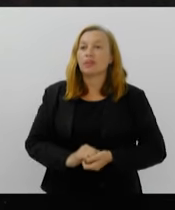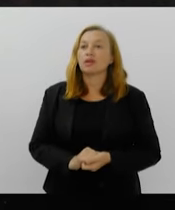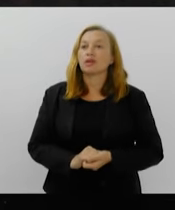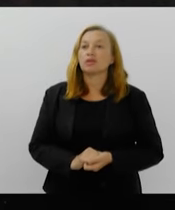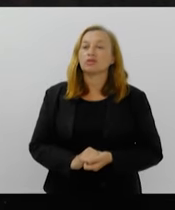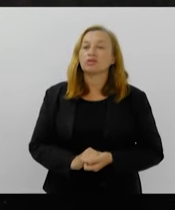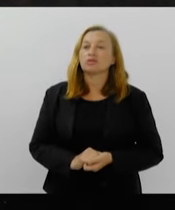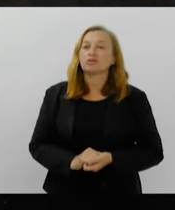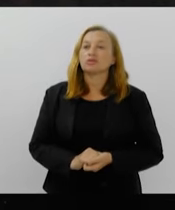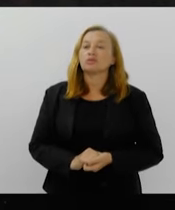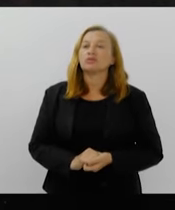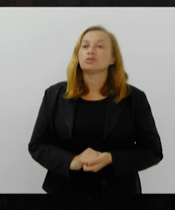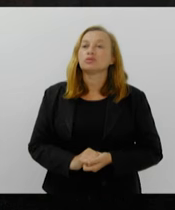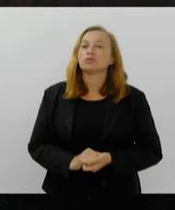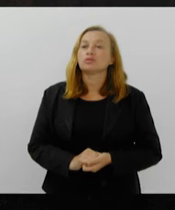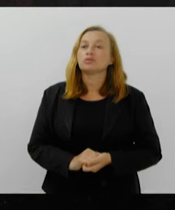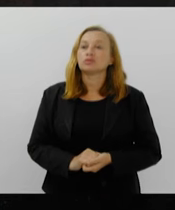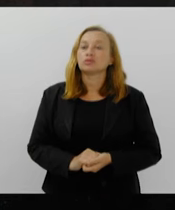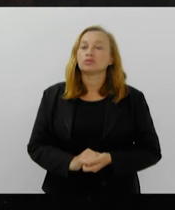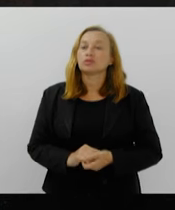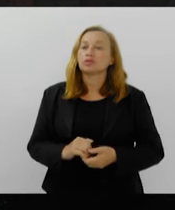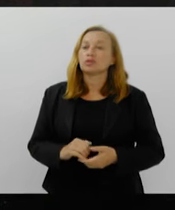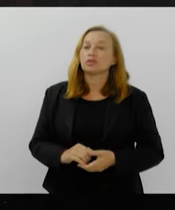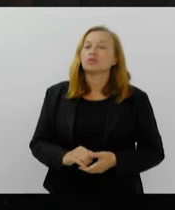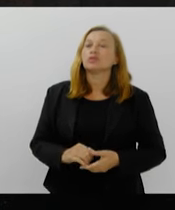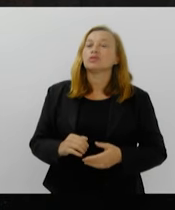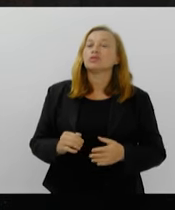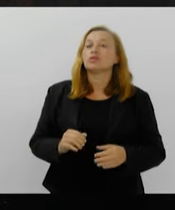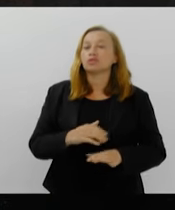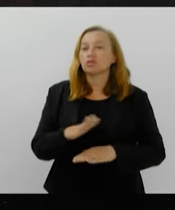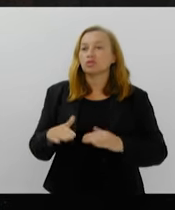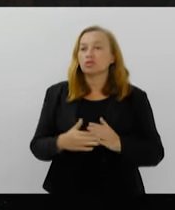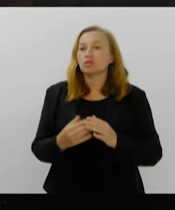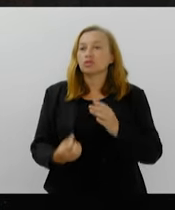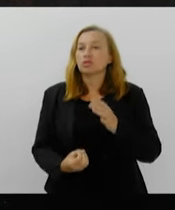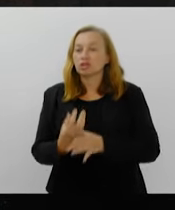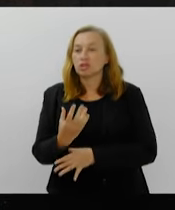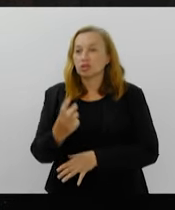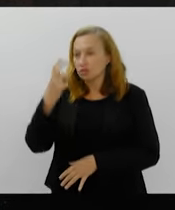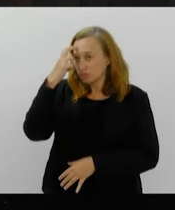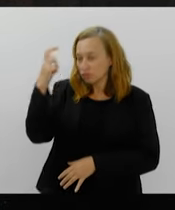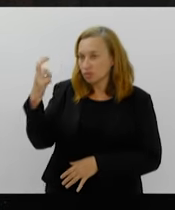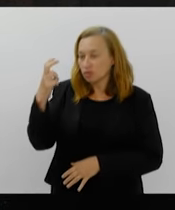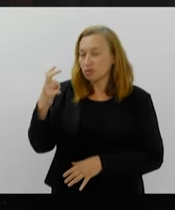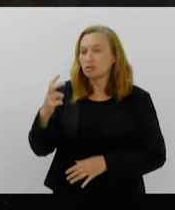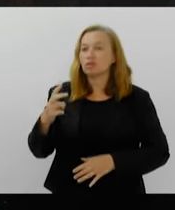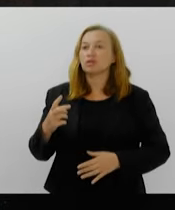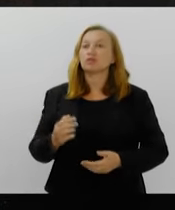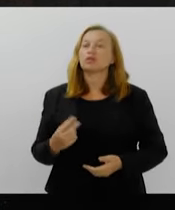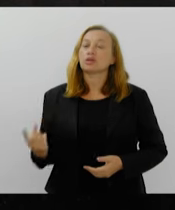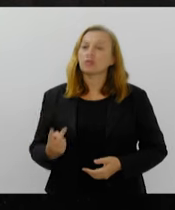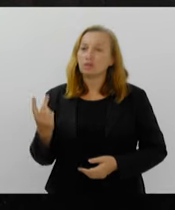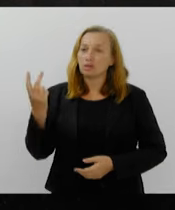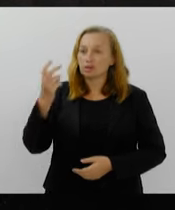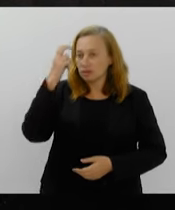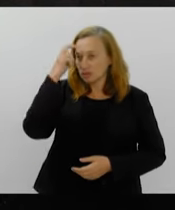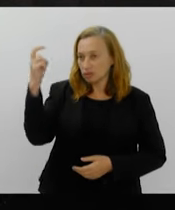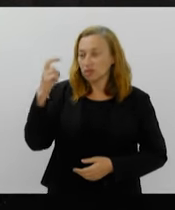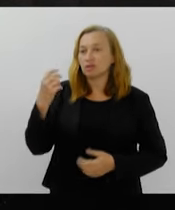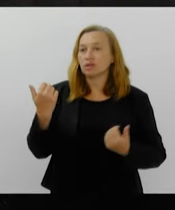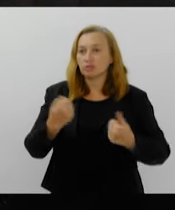instrumento de emancipação daquelas e daqueles que fazem cultura que enriquecem esteticamente a produção Fluminense e que